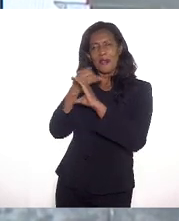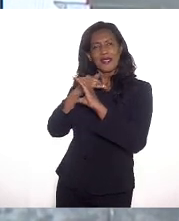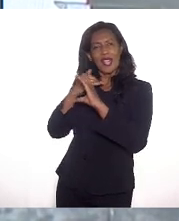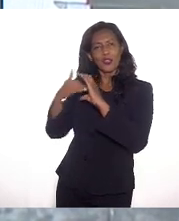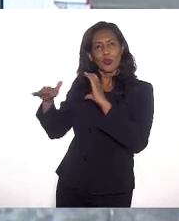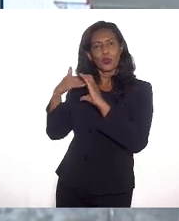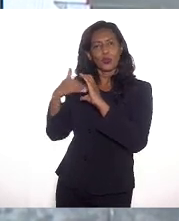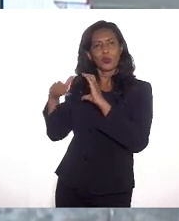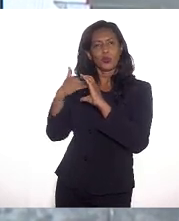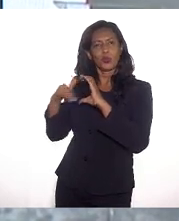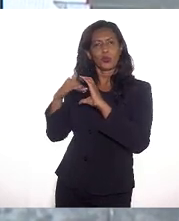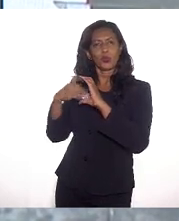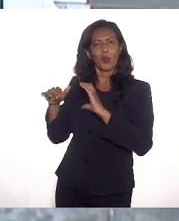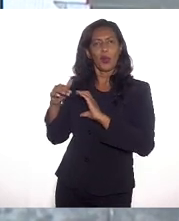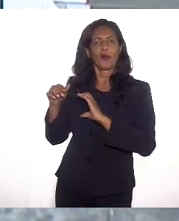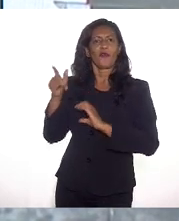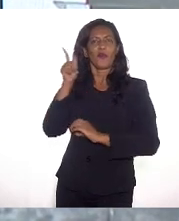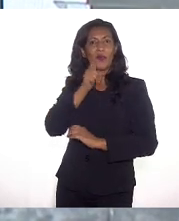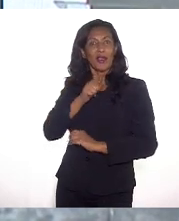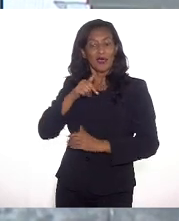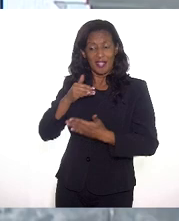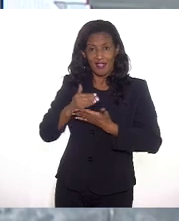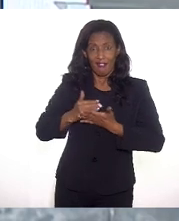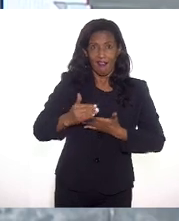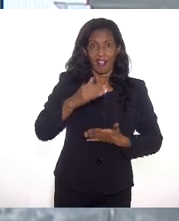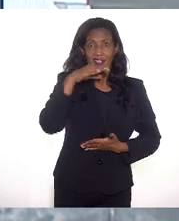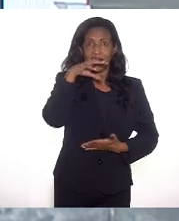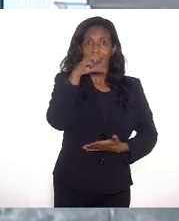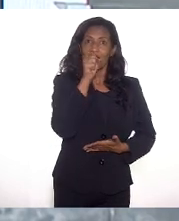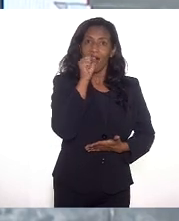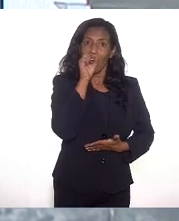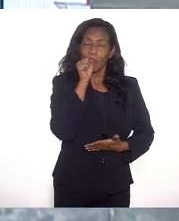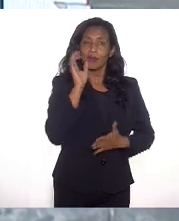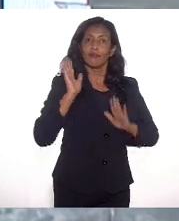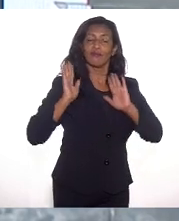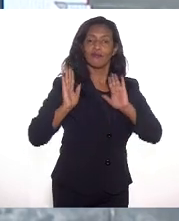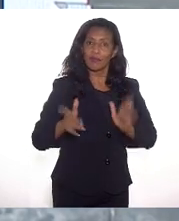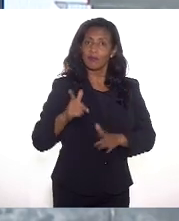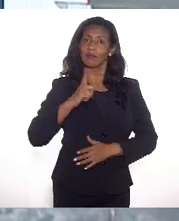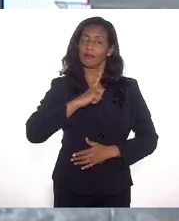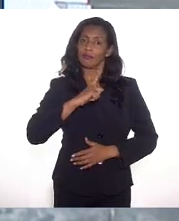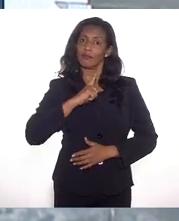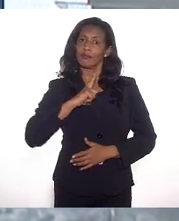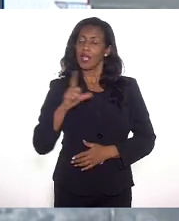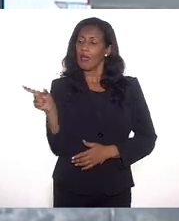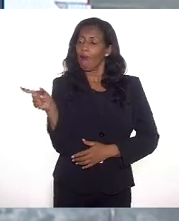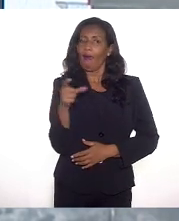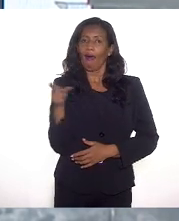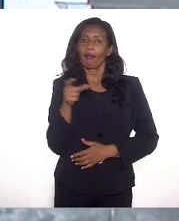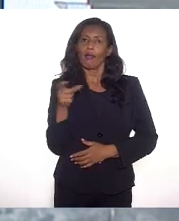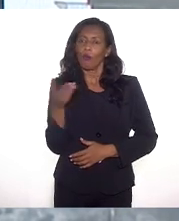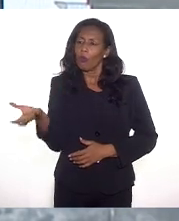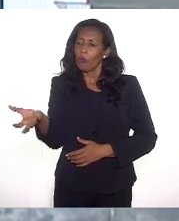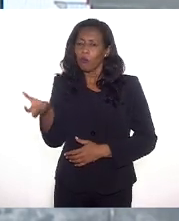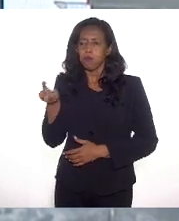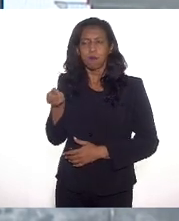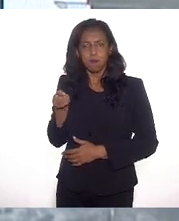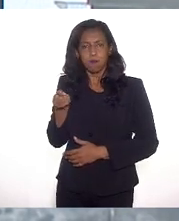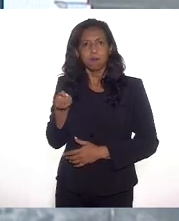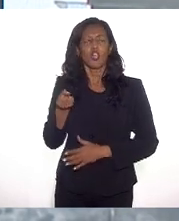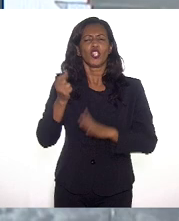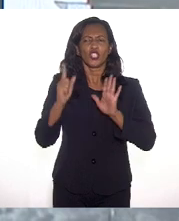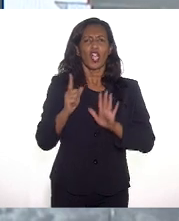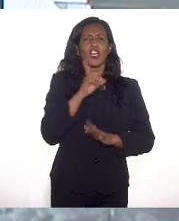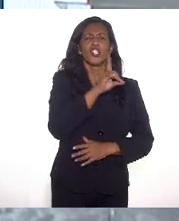a partir de sábado, já estarão tendo os cartões recebidos, já estão recebendo